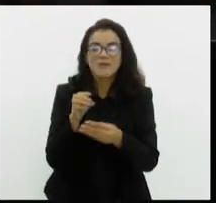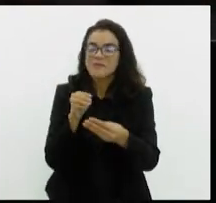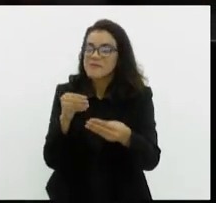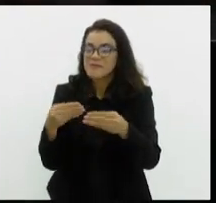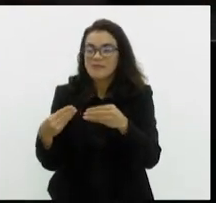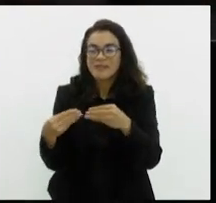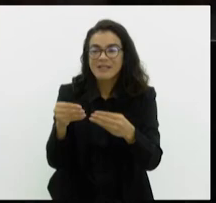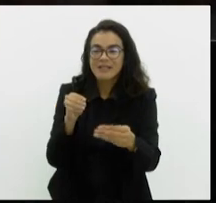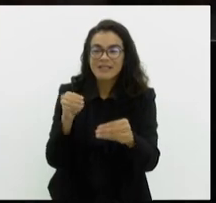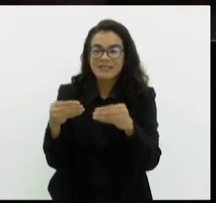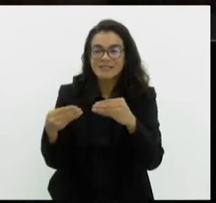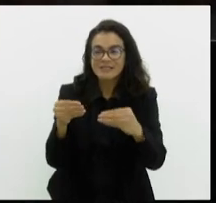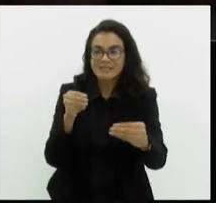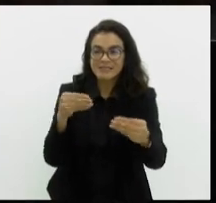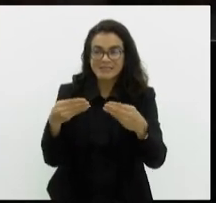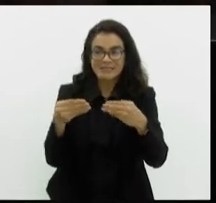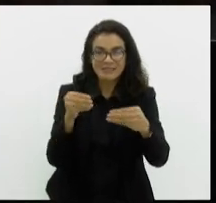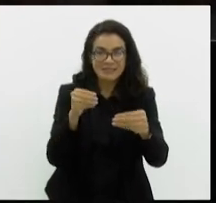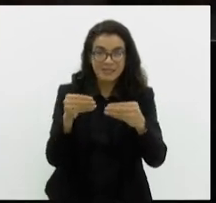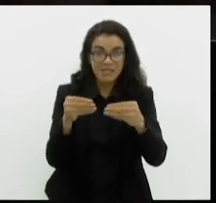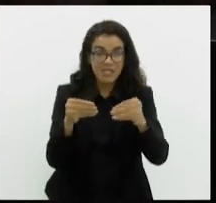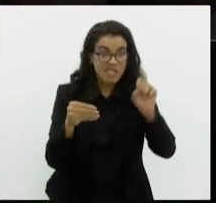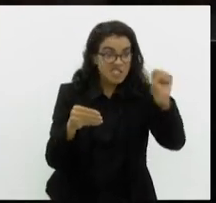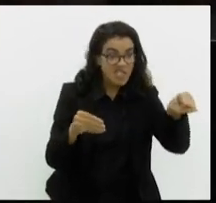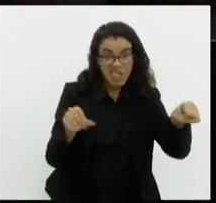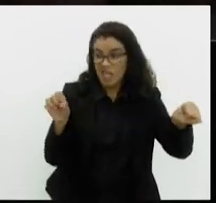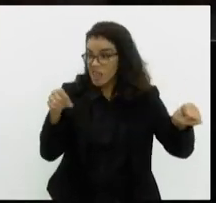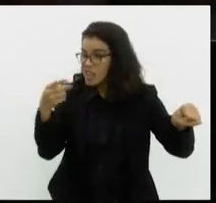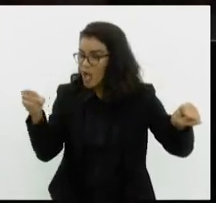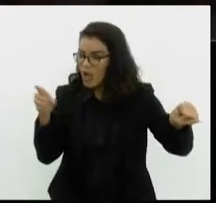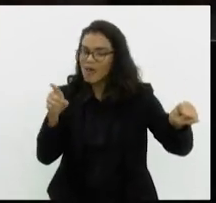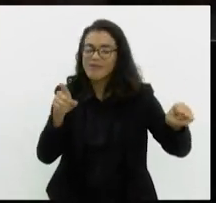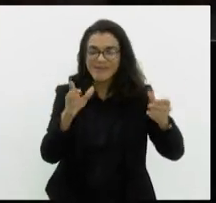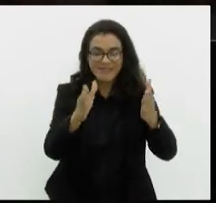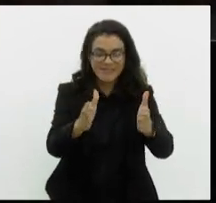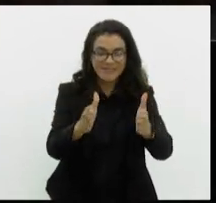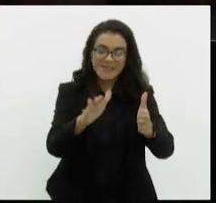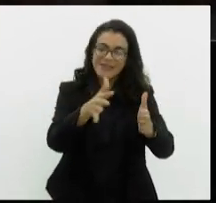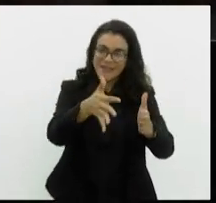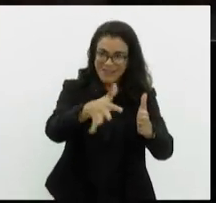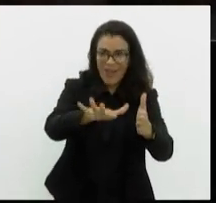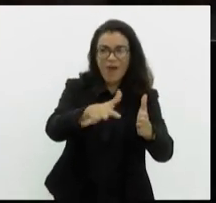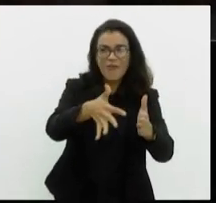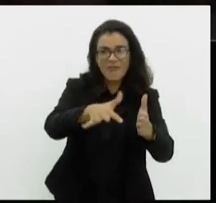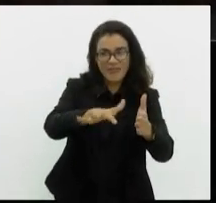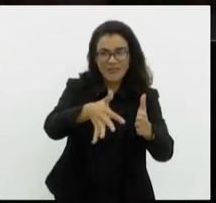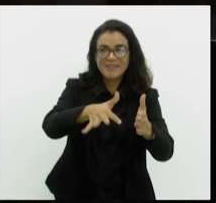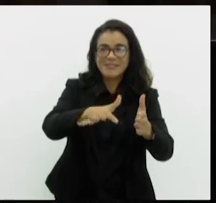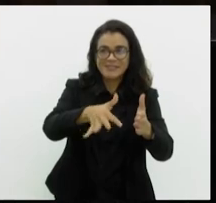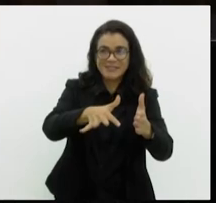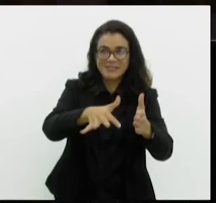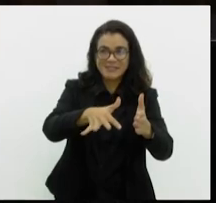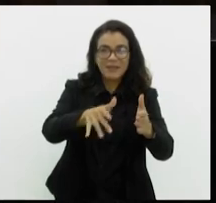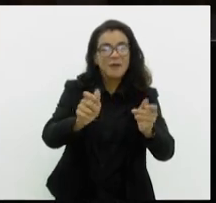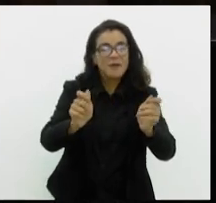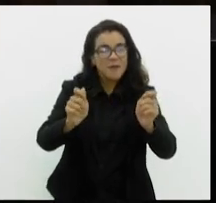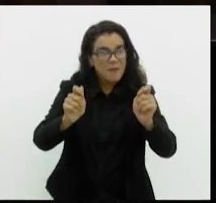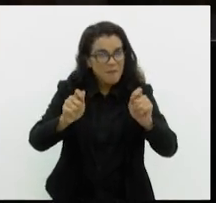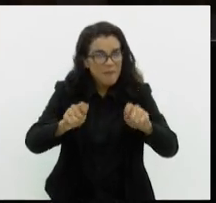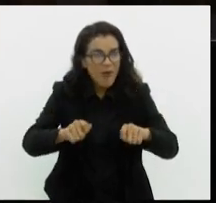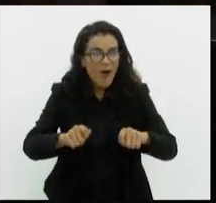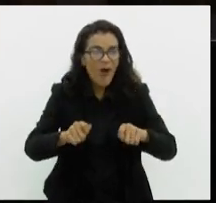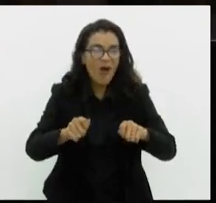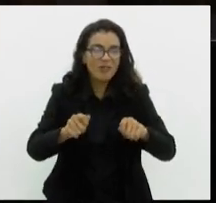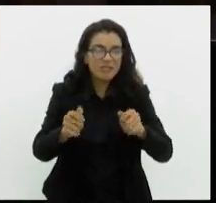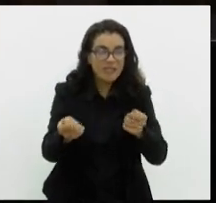flexíveis. Sabemos que entre o sim e o não existe o talvez, e que tudo pode ser remediado